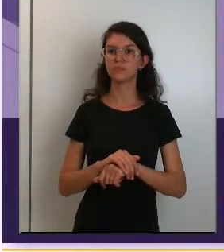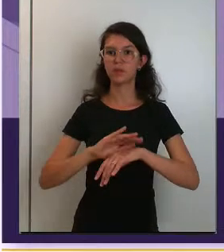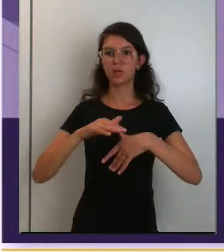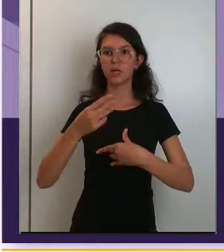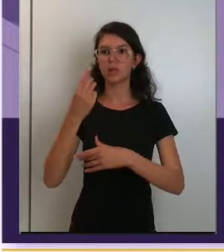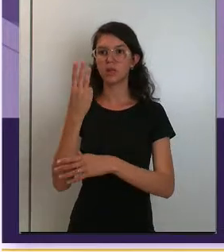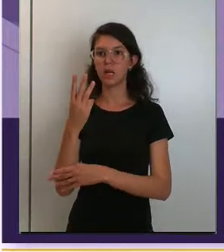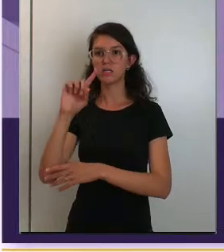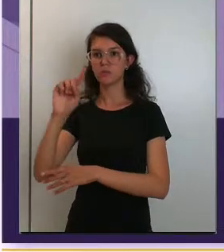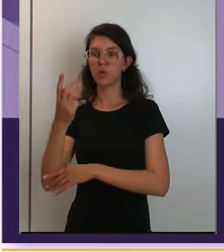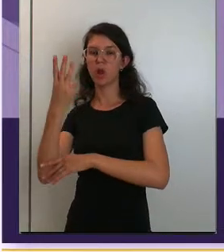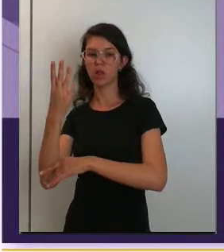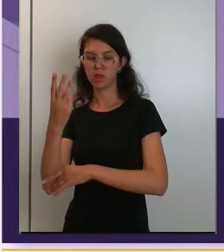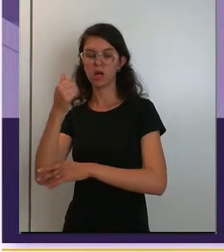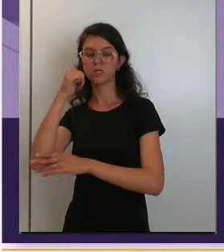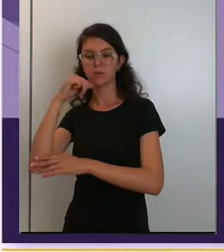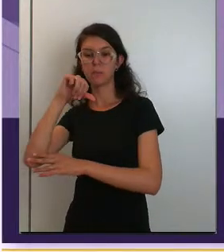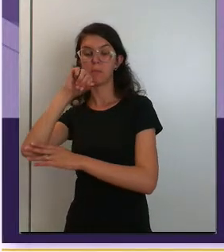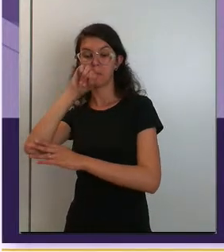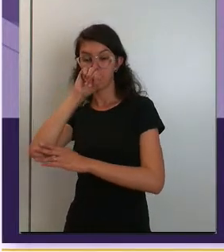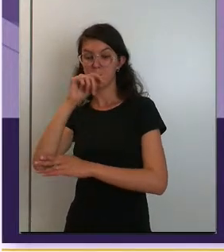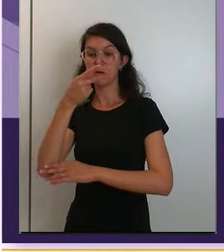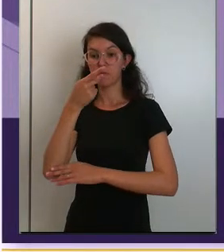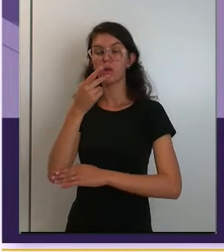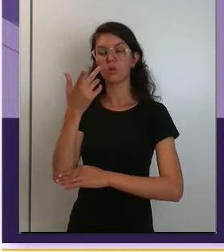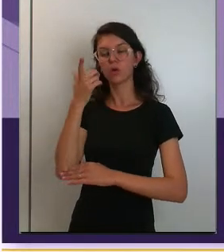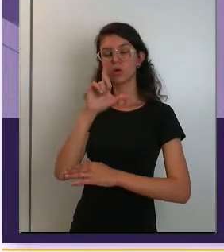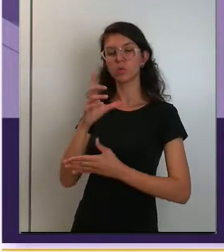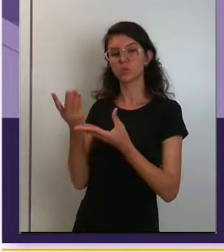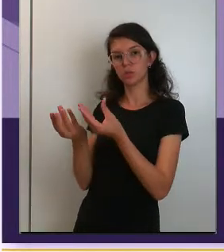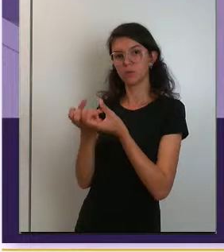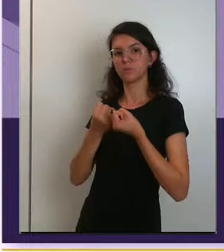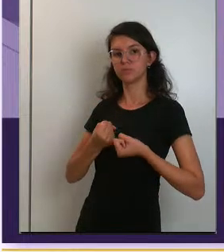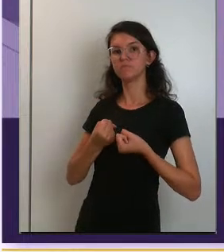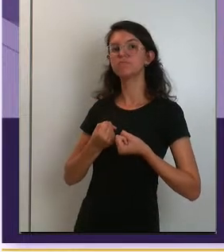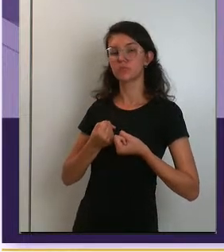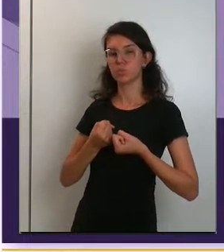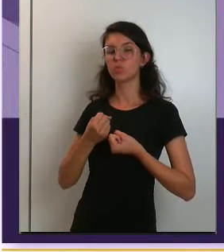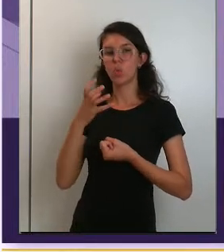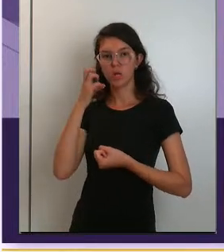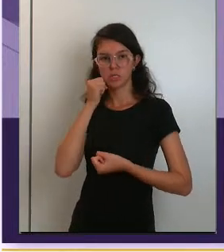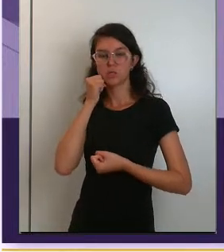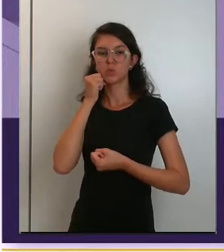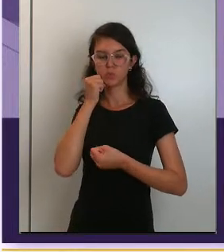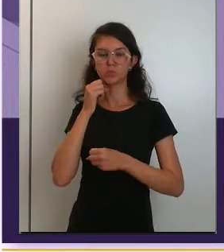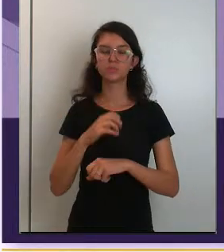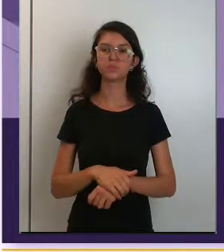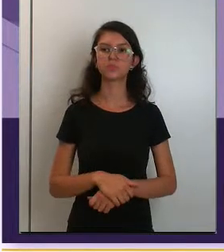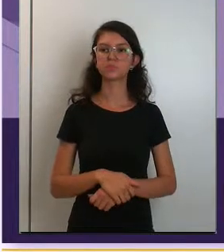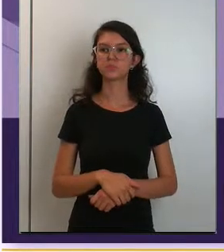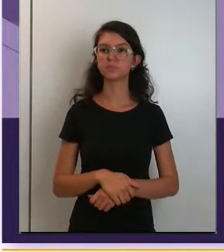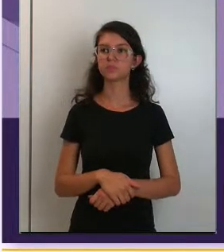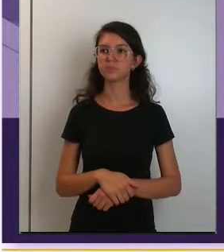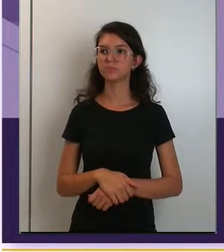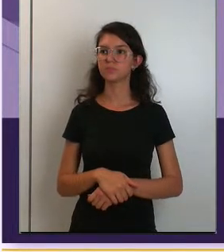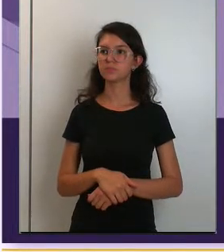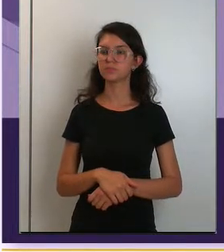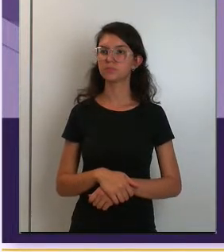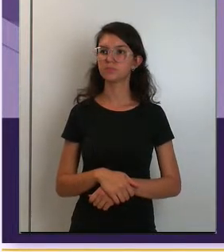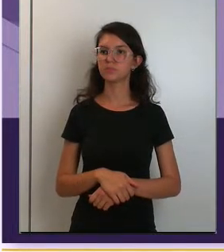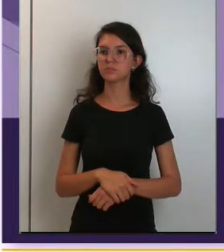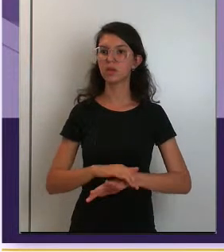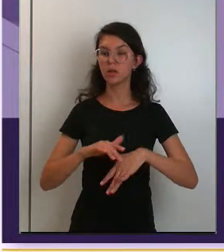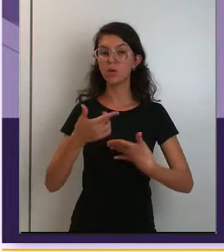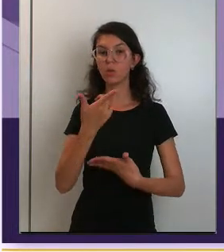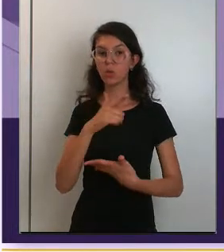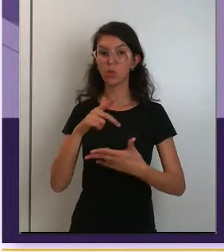doação, leite humano doado de um banco de leite humano, né, os seus bebês terem recebido isso. E aí outro fator